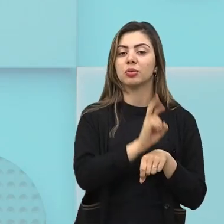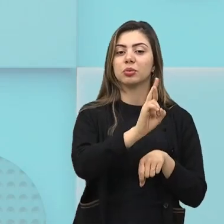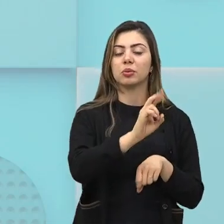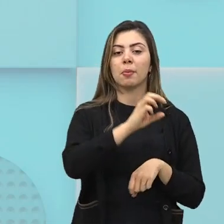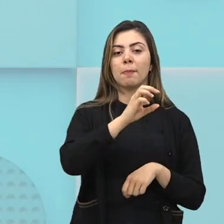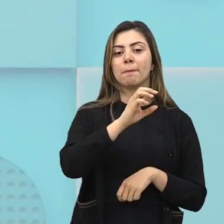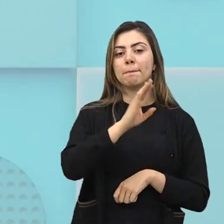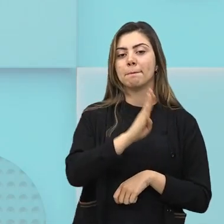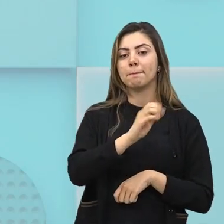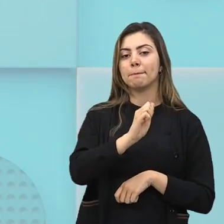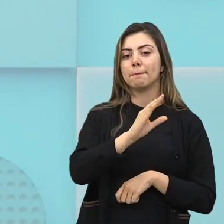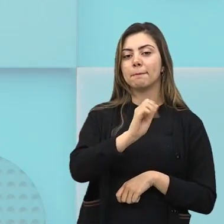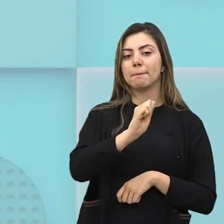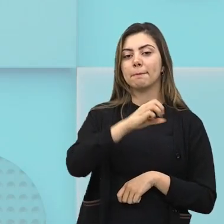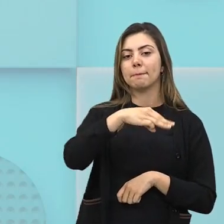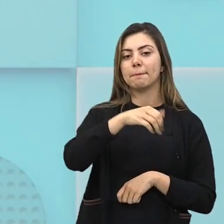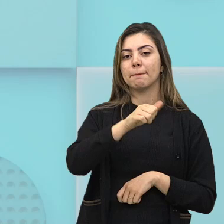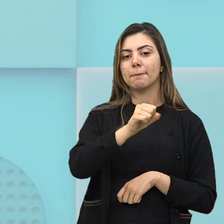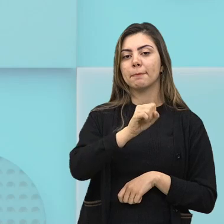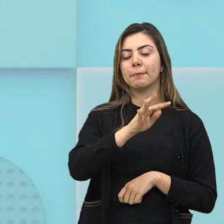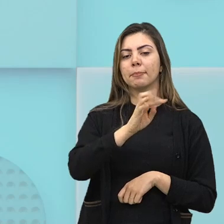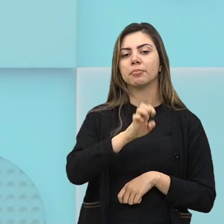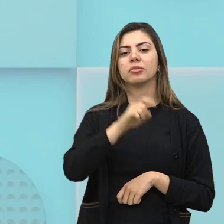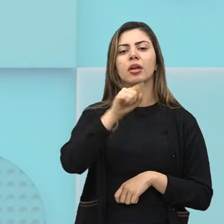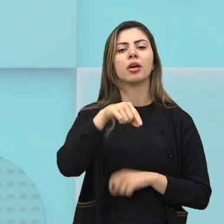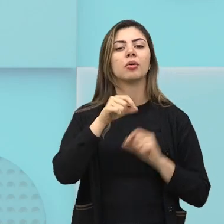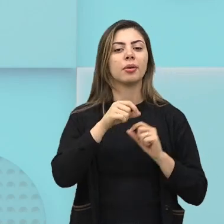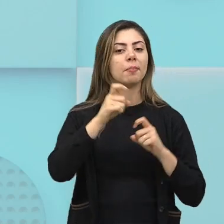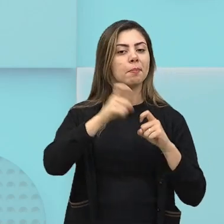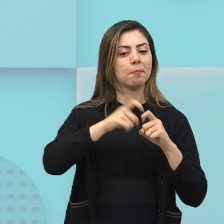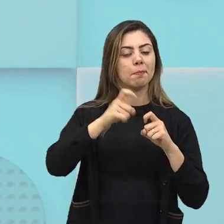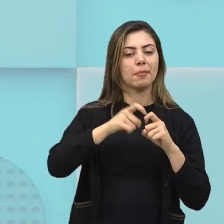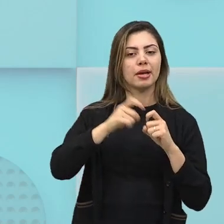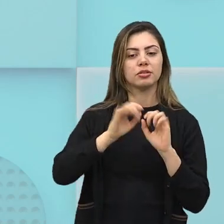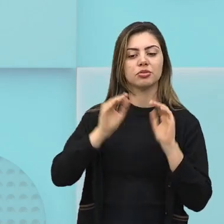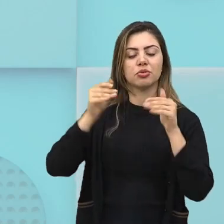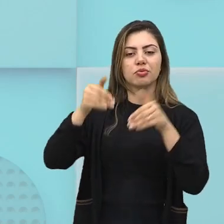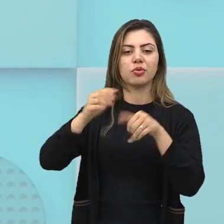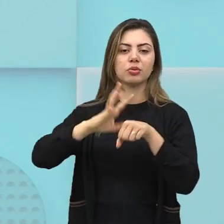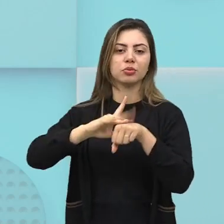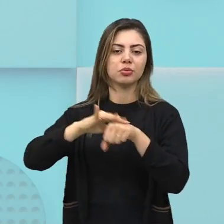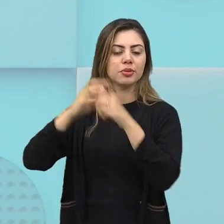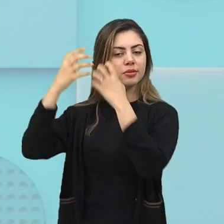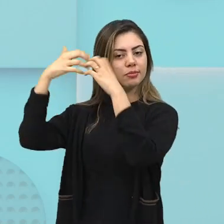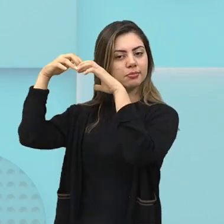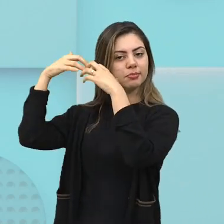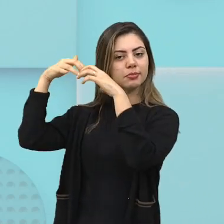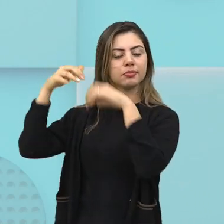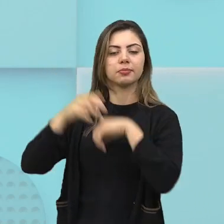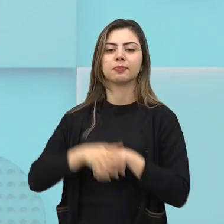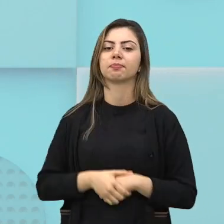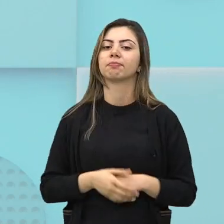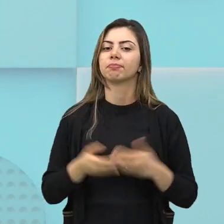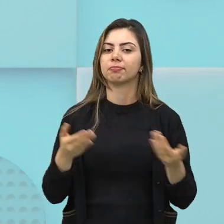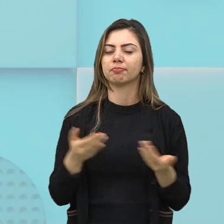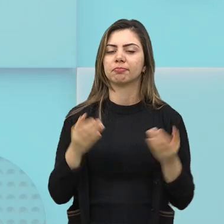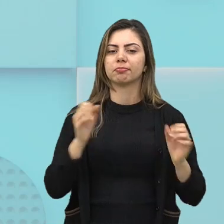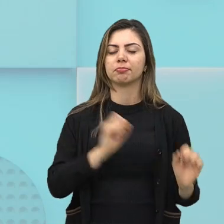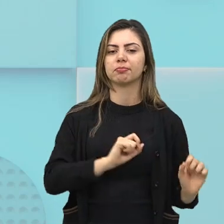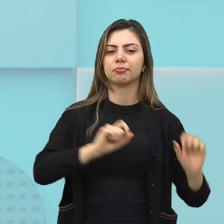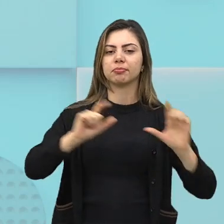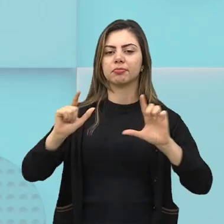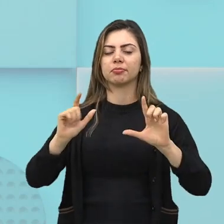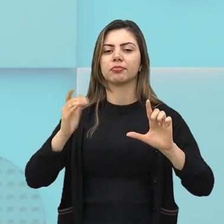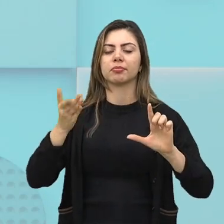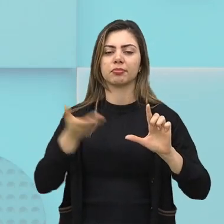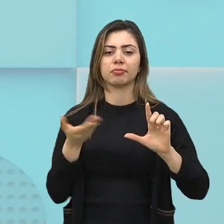Bacamarte, que ele tem como profissão ser médico da mente, Vamos acompanhar aqui na tela um